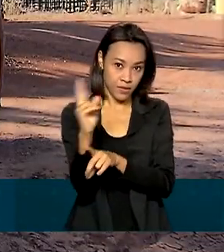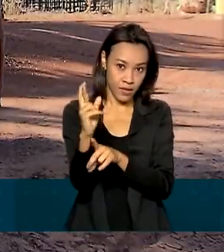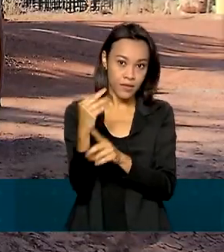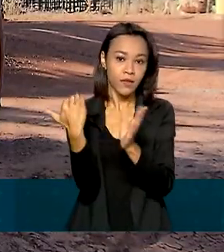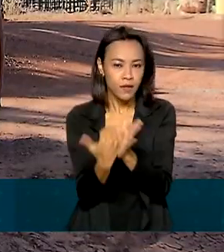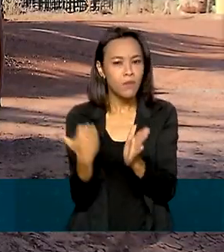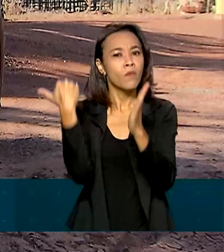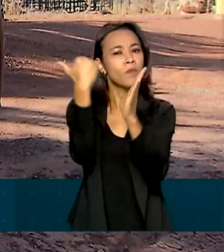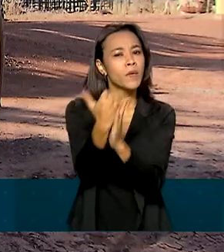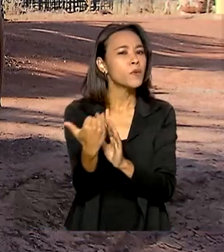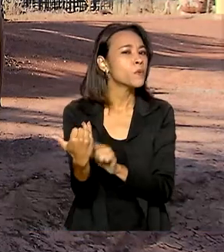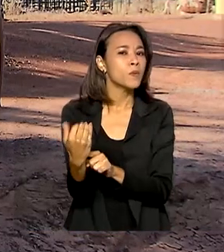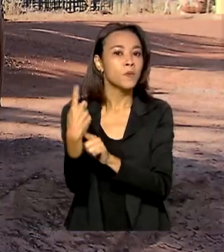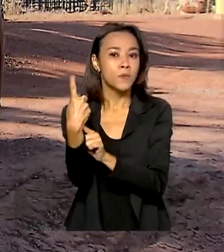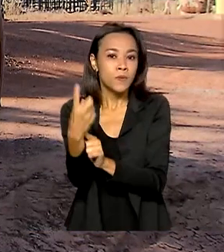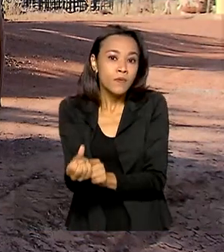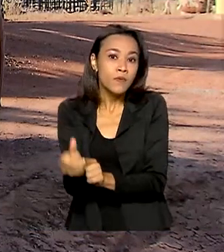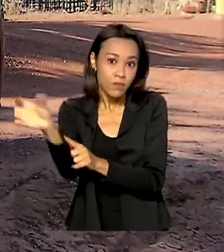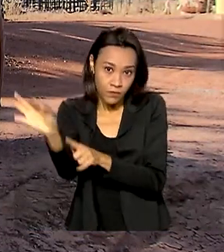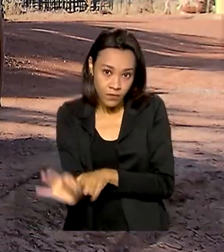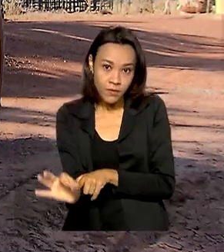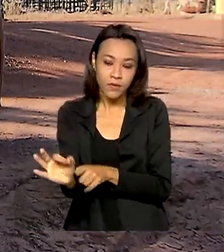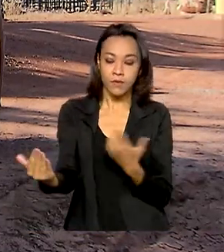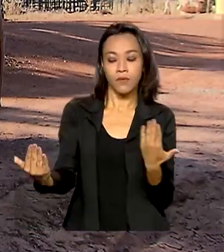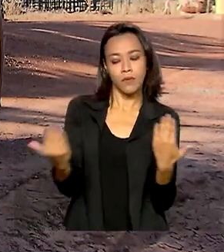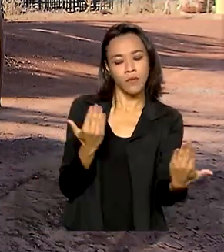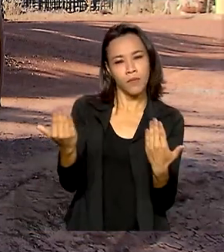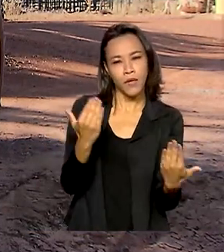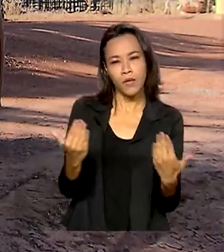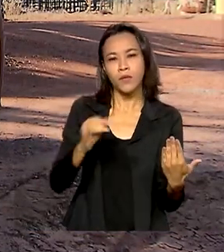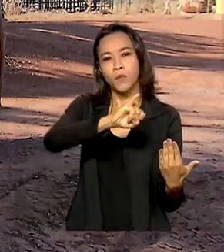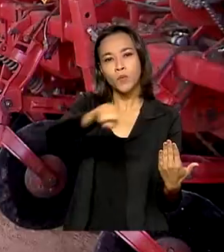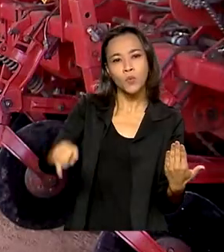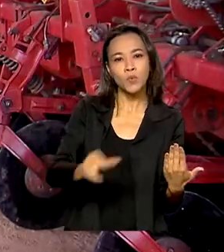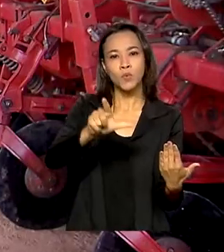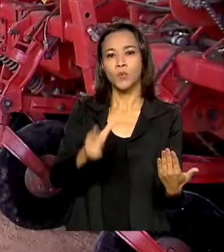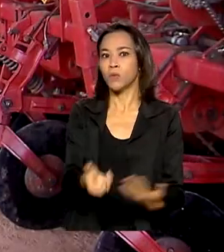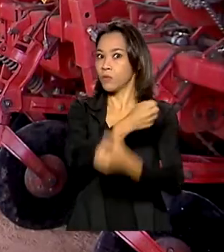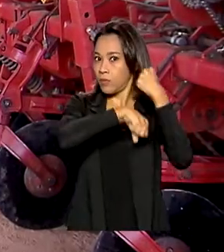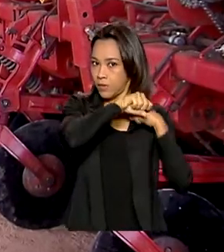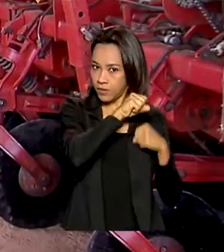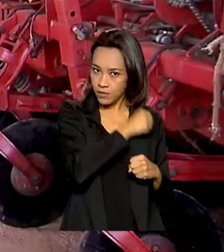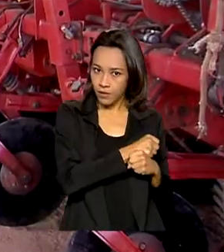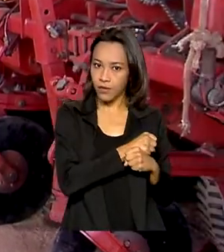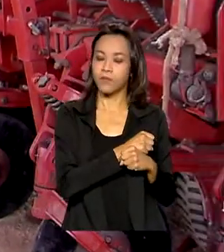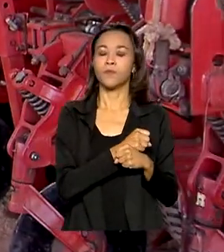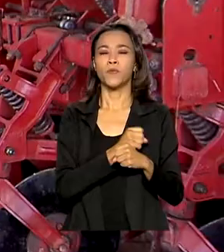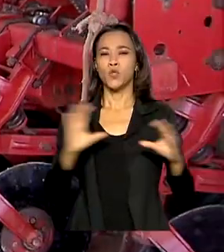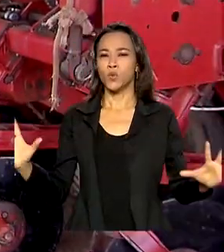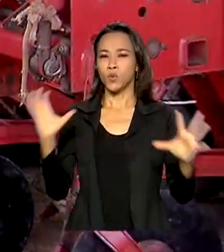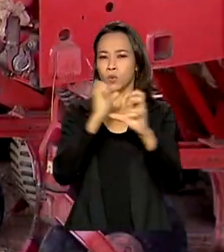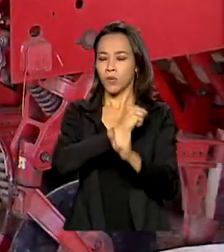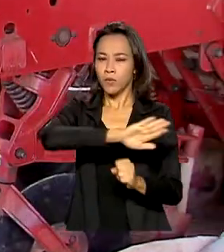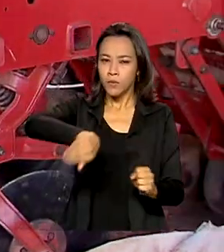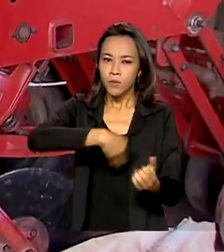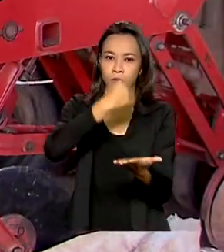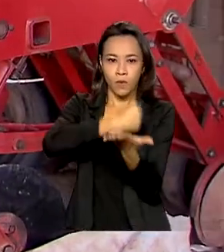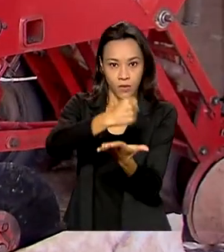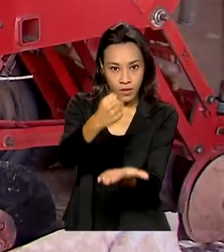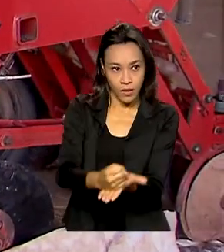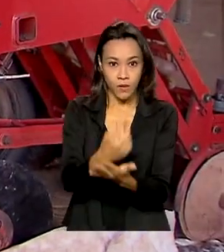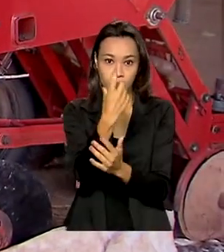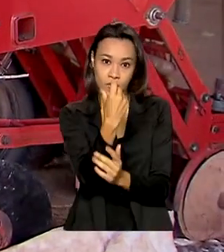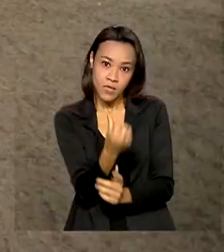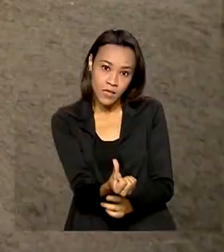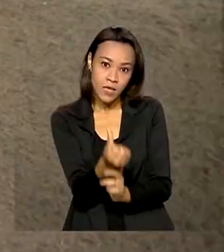um aumento de 16% em relação ao mês de julho do ano passado. Do total contratado, 6 bilhões